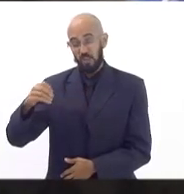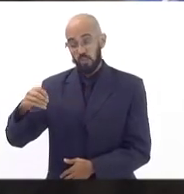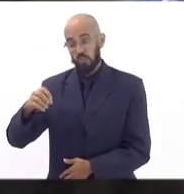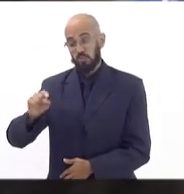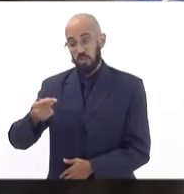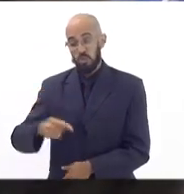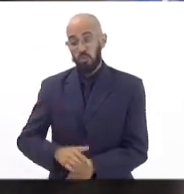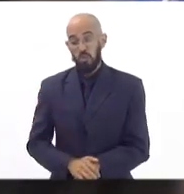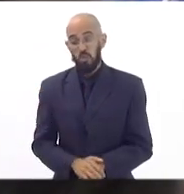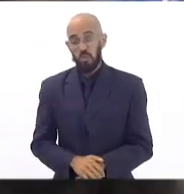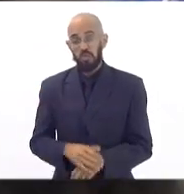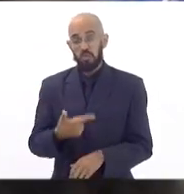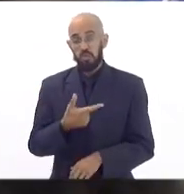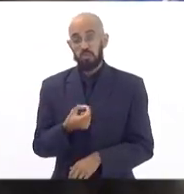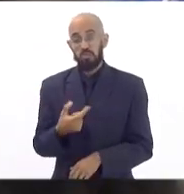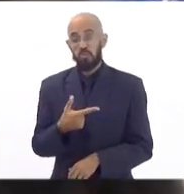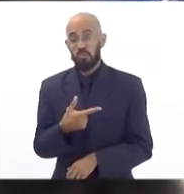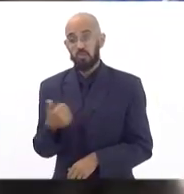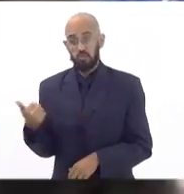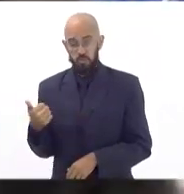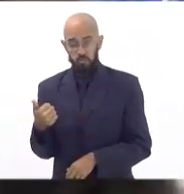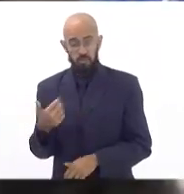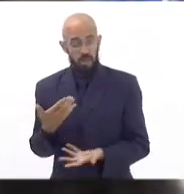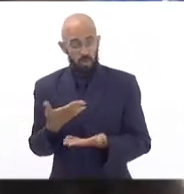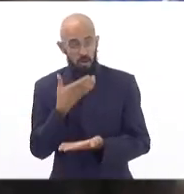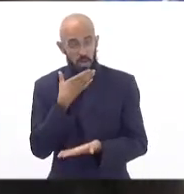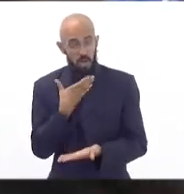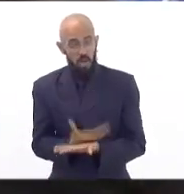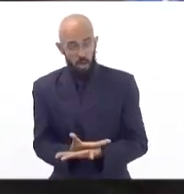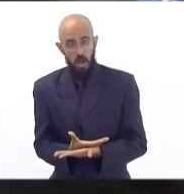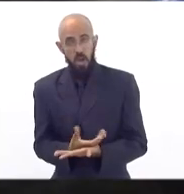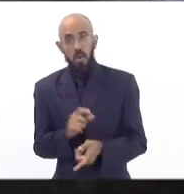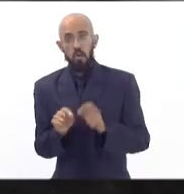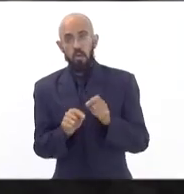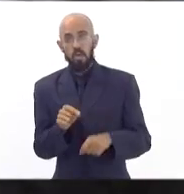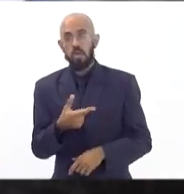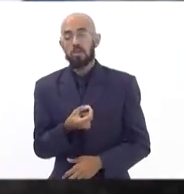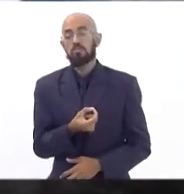inteiro de 2021/2022